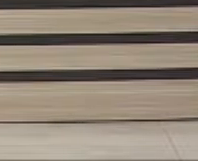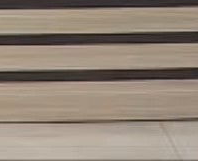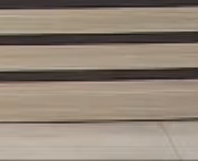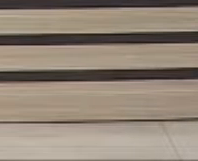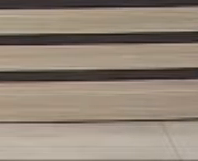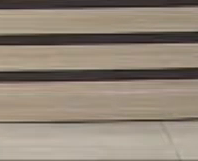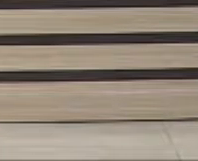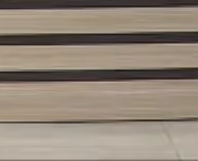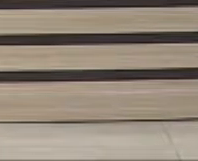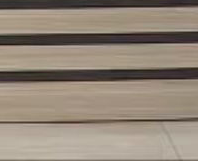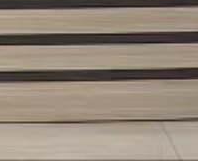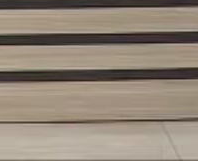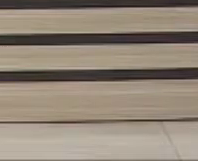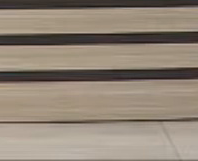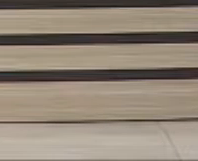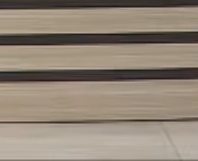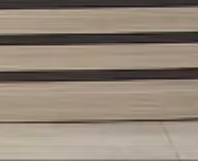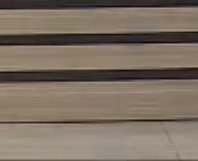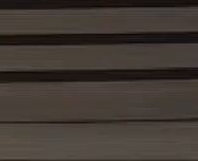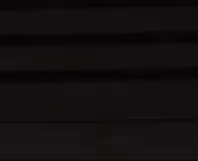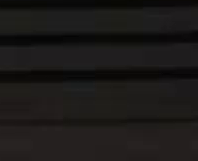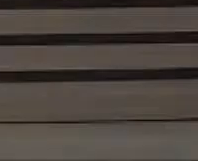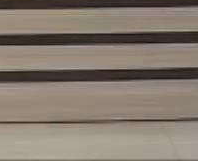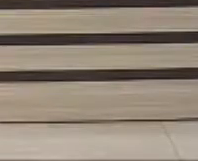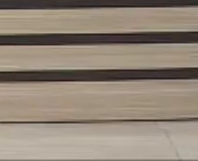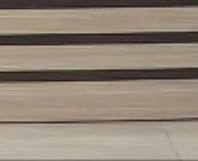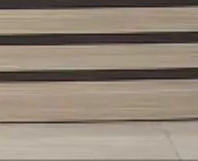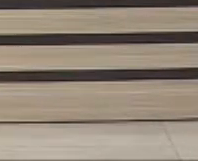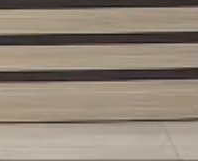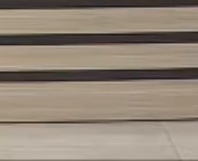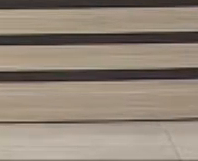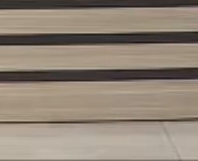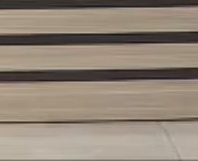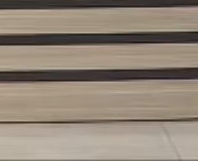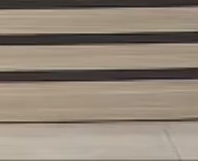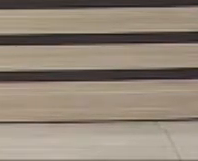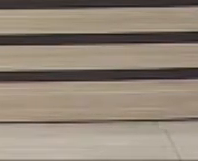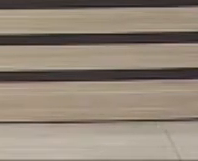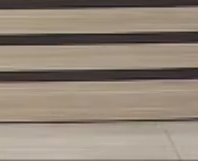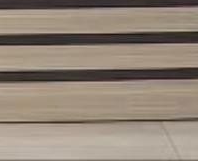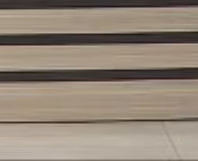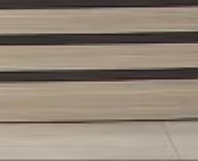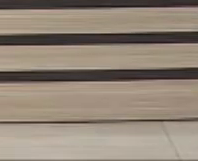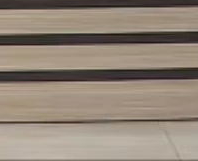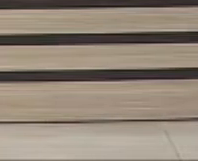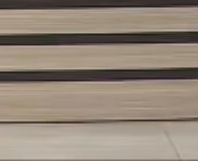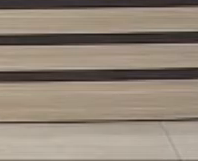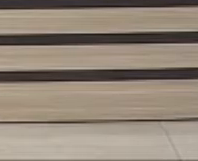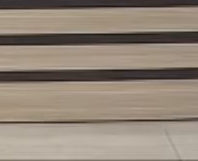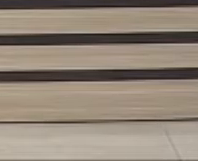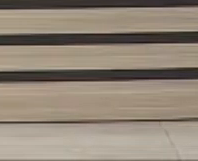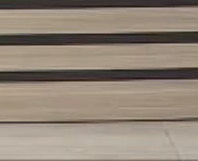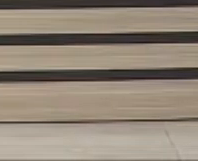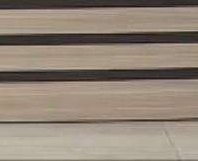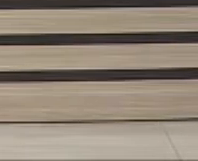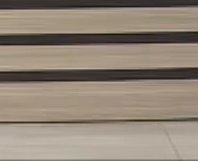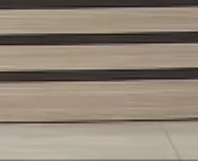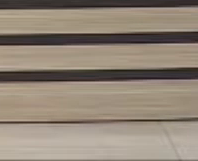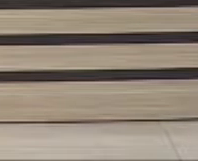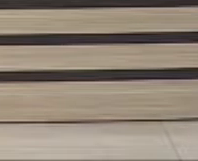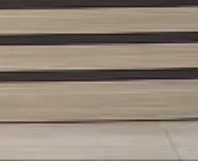Um minuto, por favor, de suspensão. Um erro aqui do setor de protocolo e me deu o